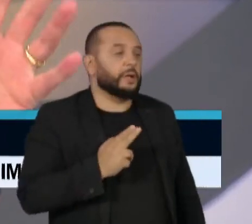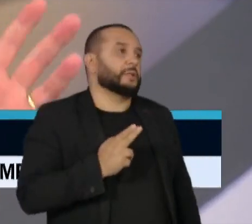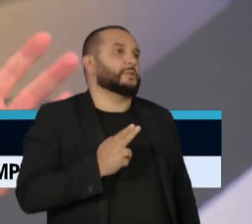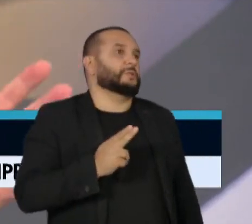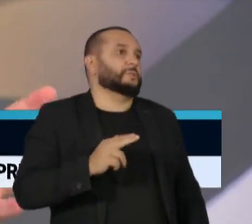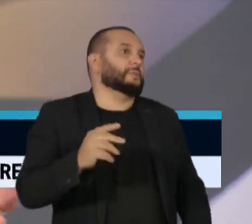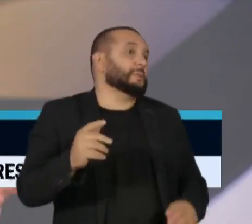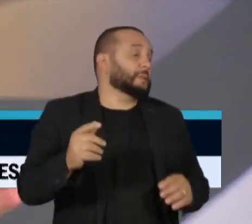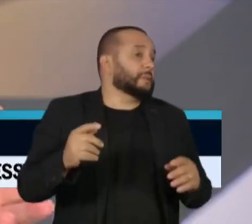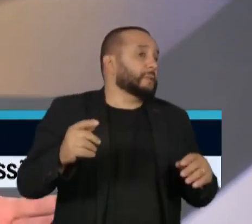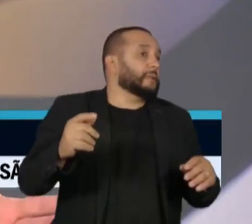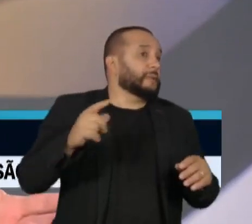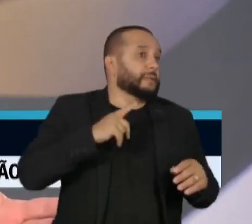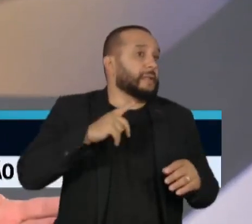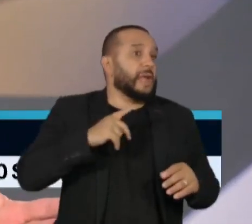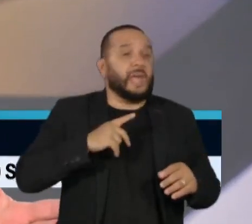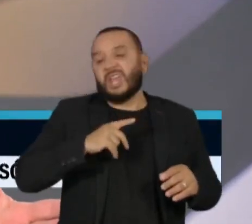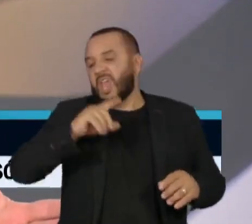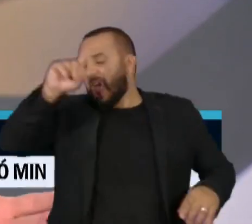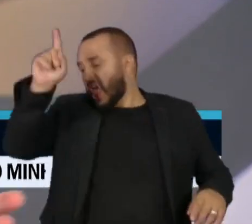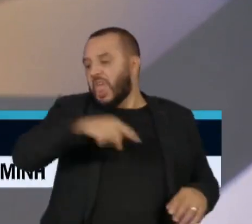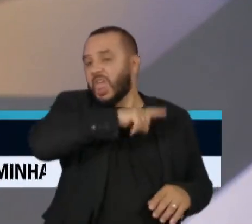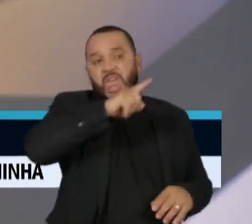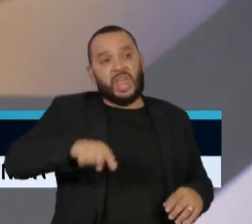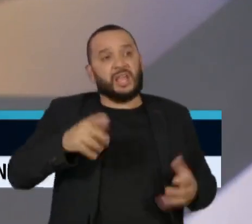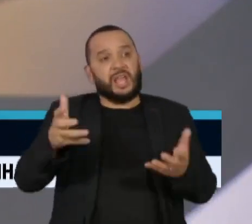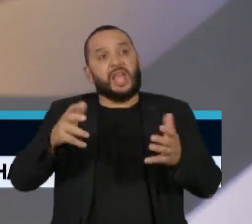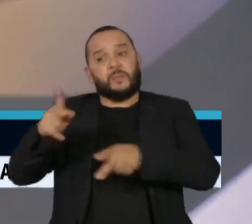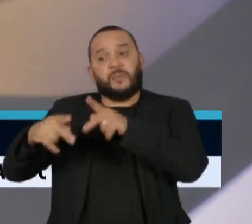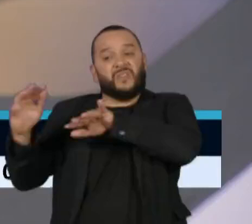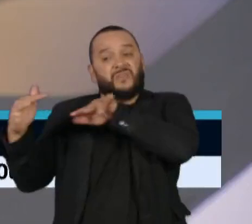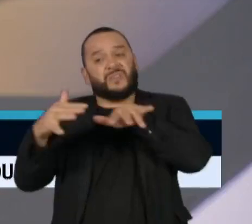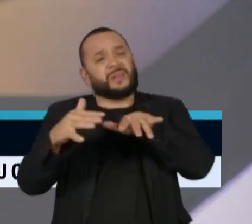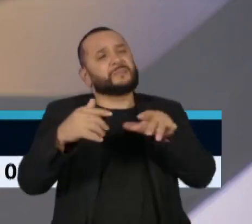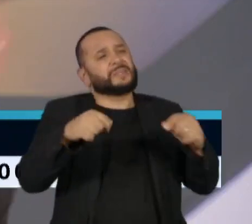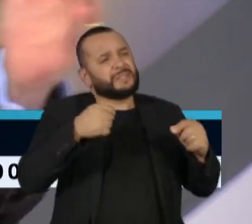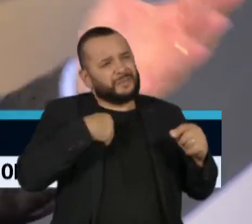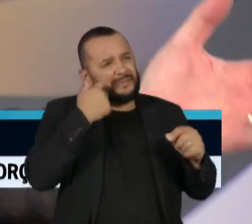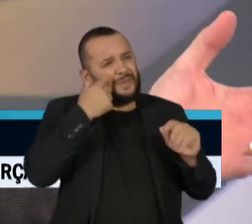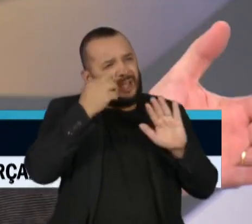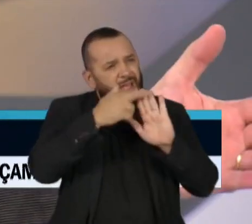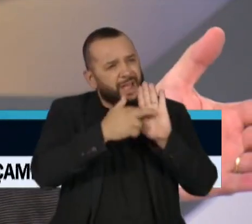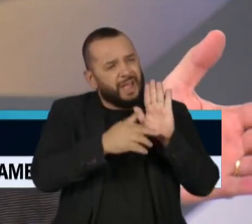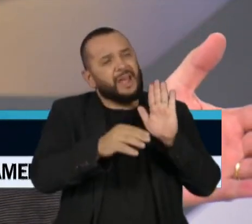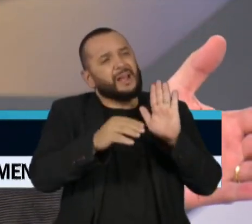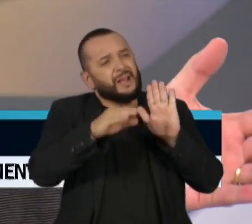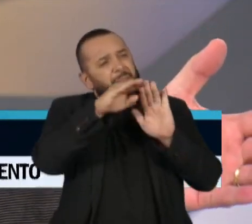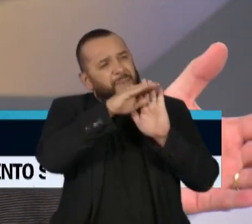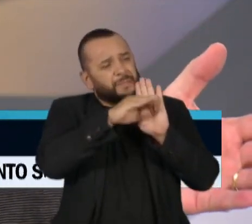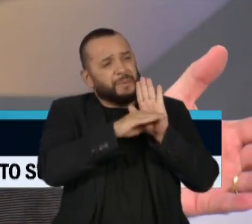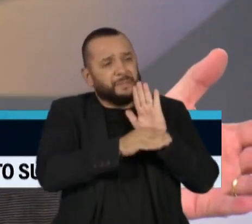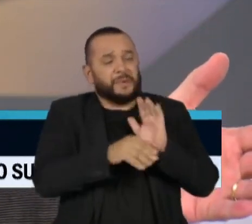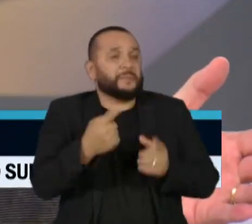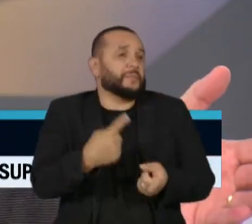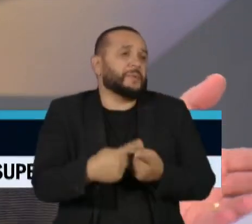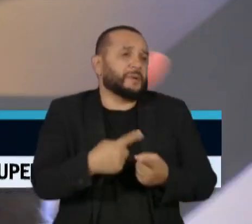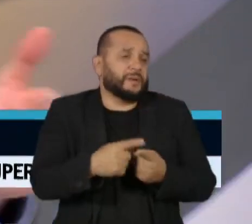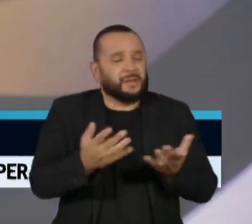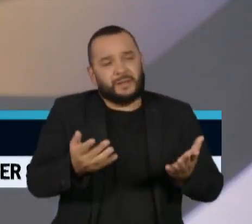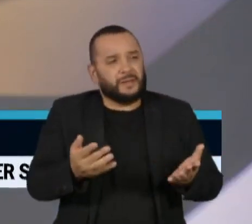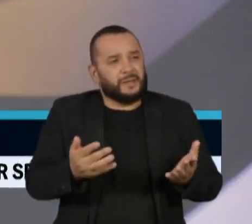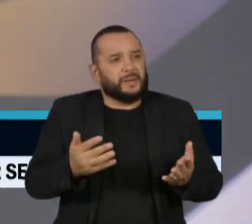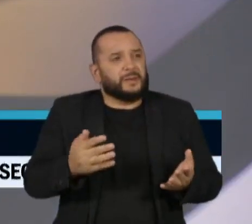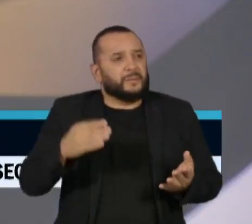populista e que leva a crer que você não precisa olhar com critério não é porque o governo bolsonaro fez as coisas sem critério